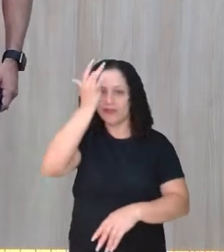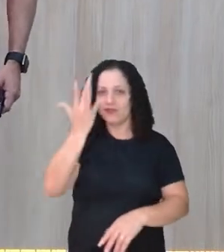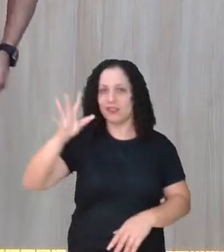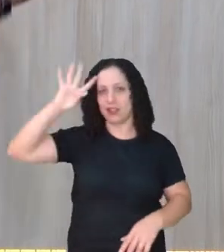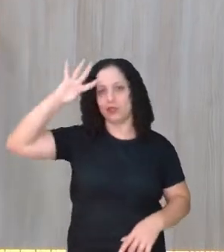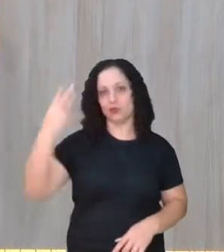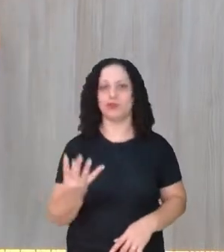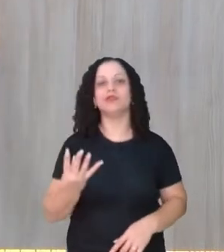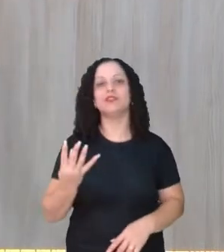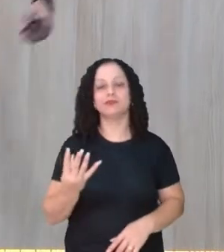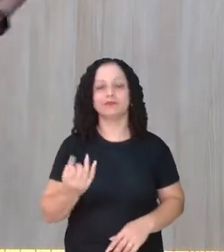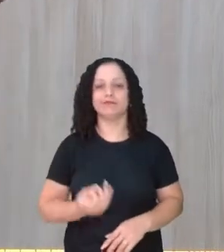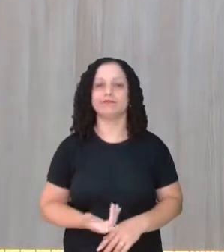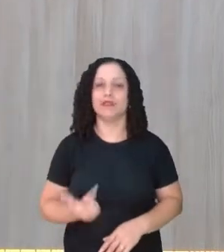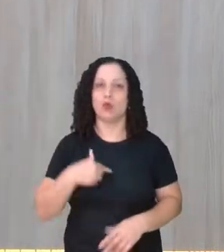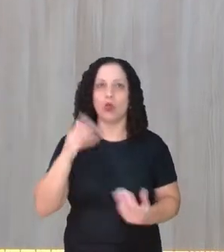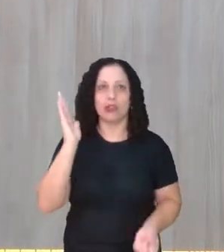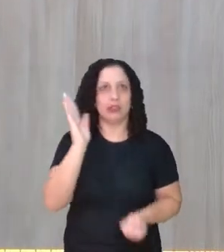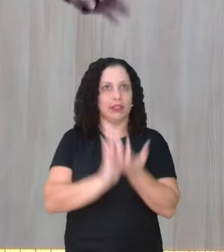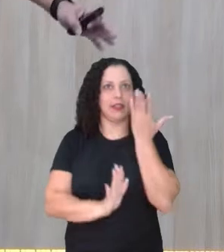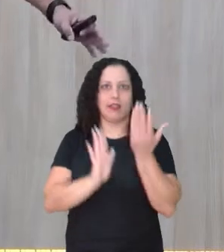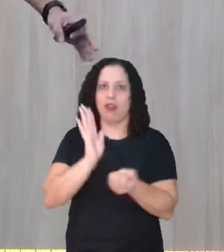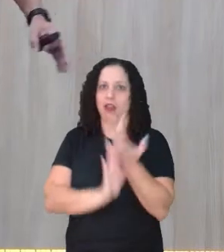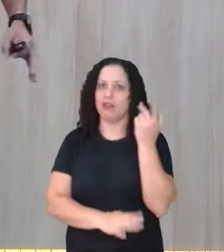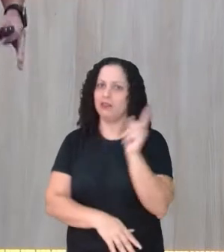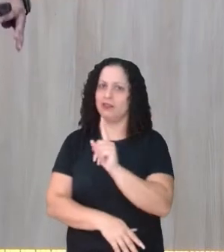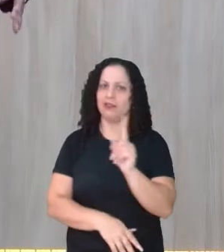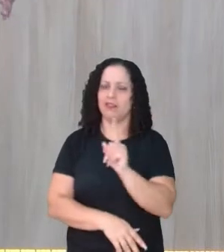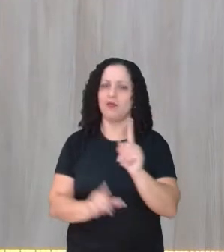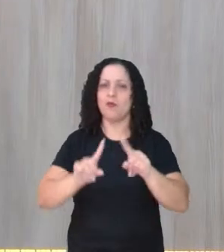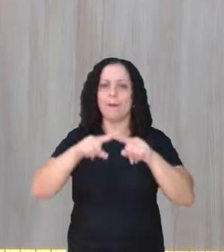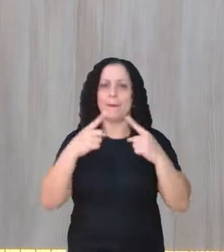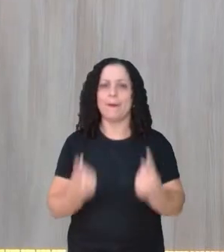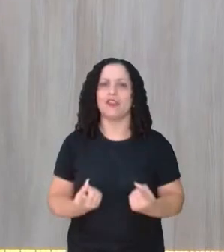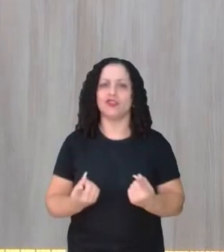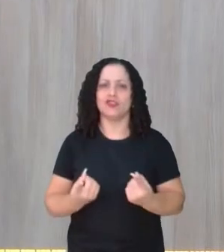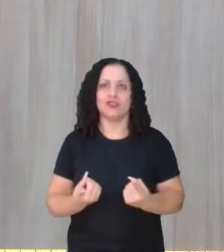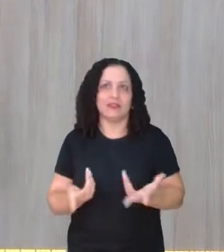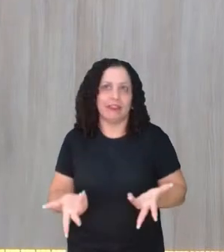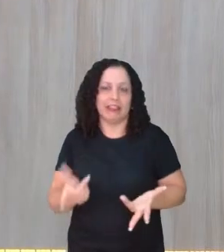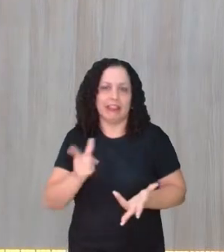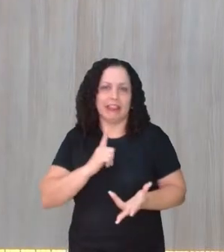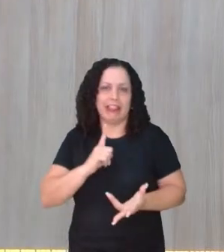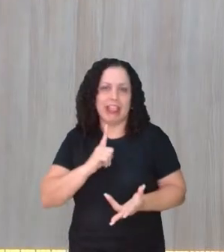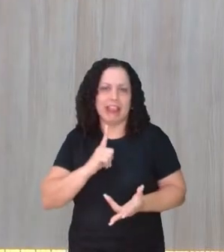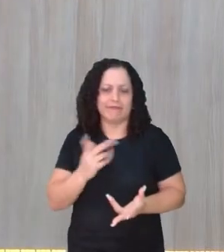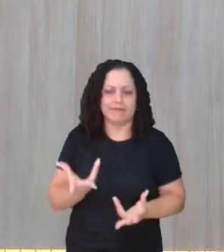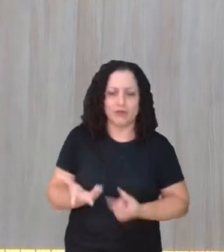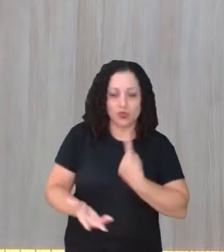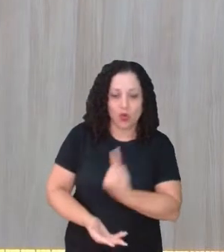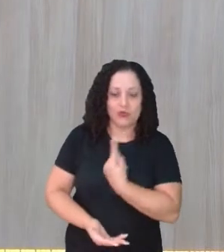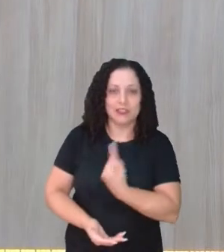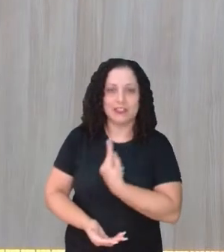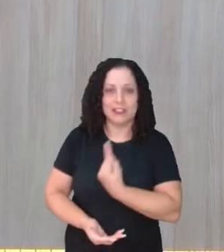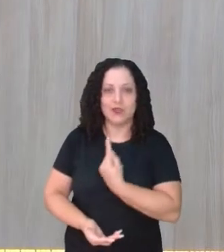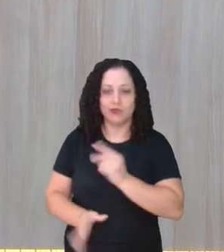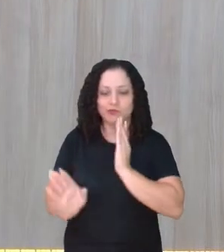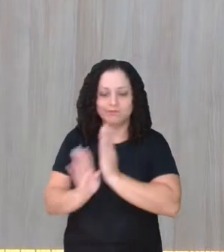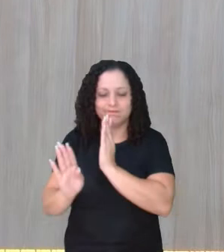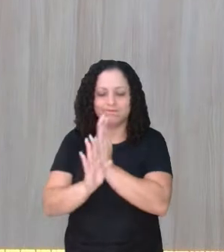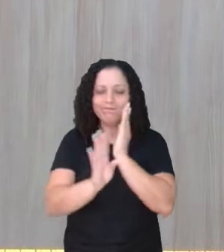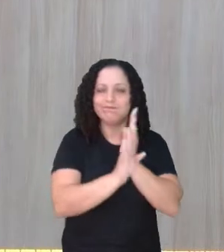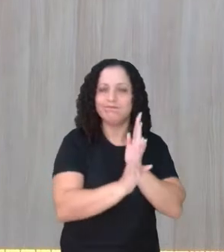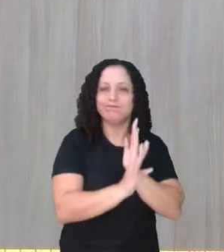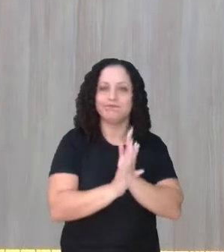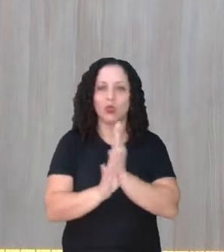eu não inventei essa solução. Eu apenas criei porque ninguém me contou, mas que já existia,